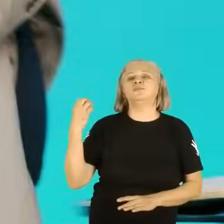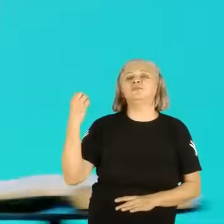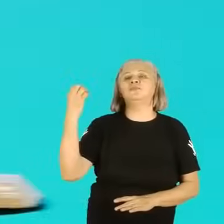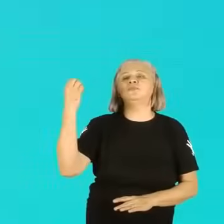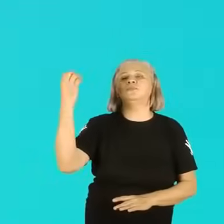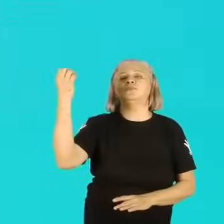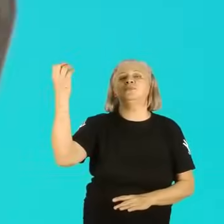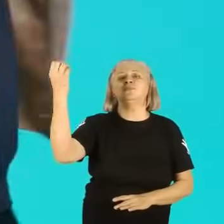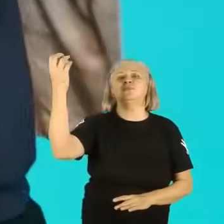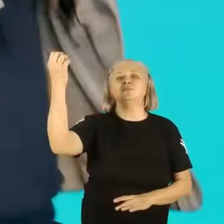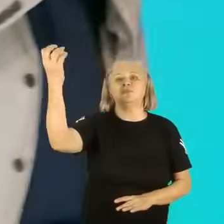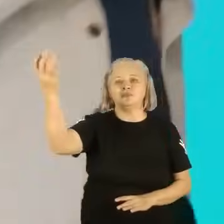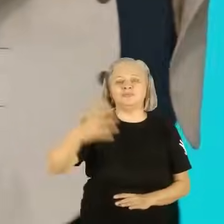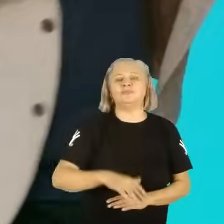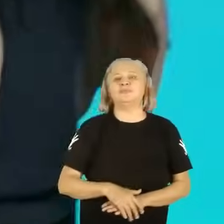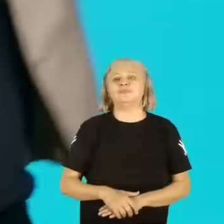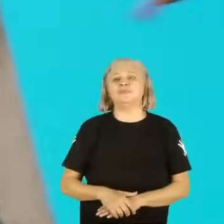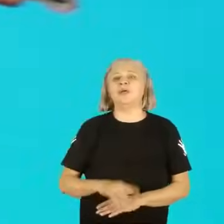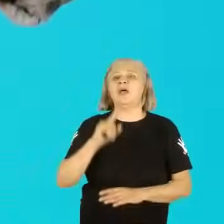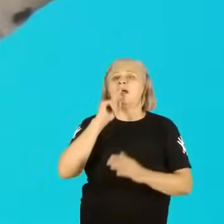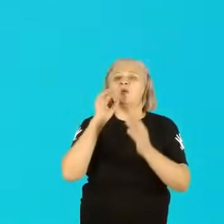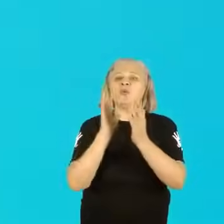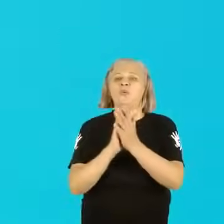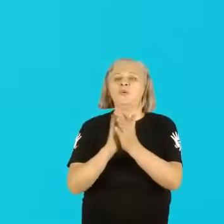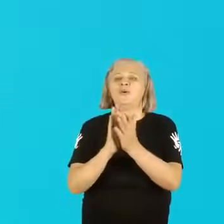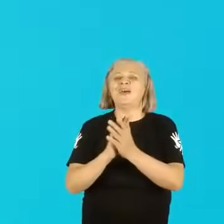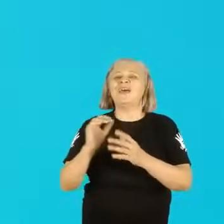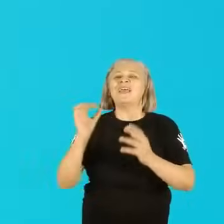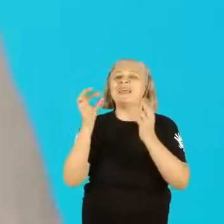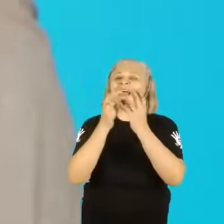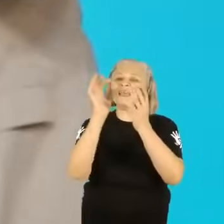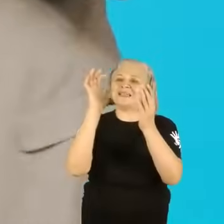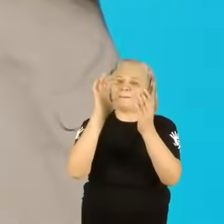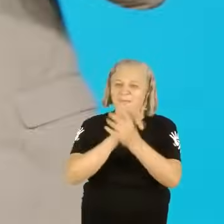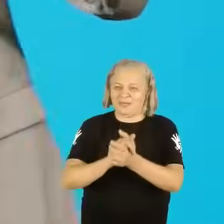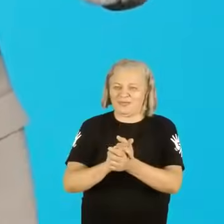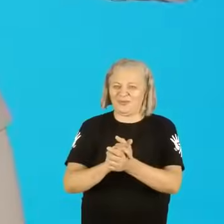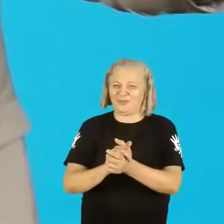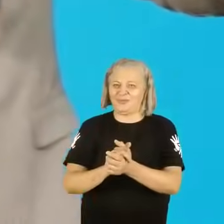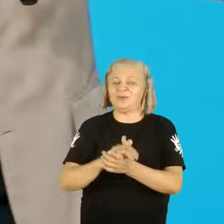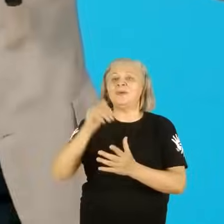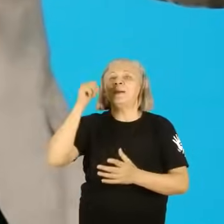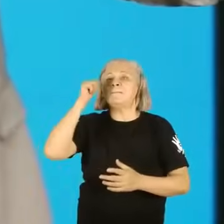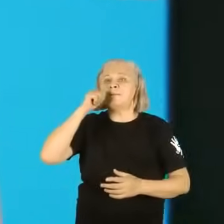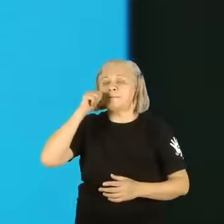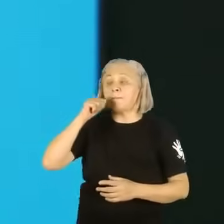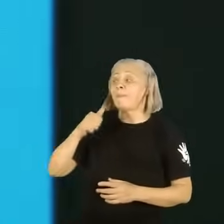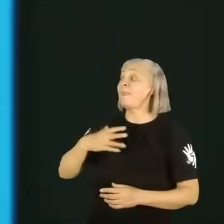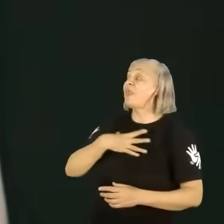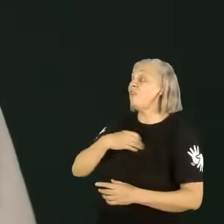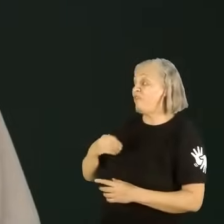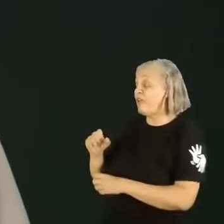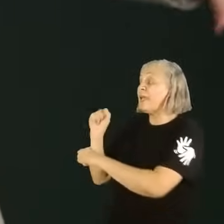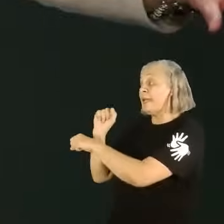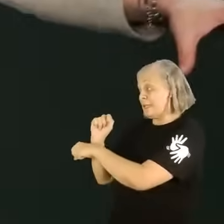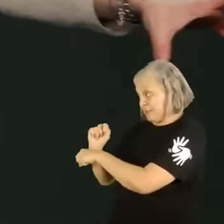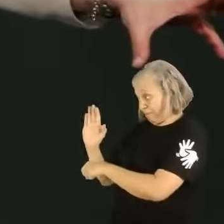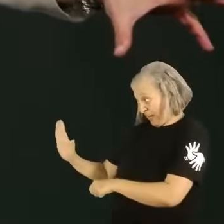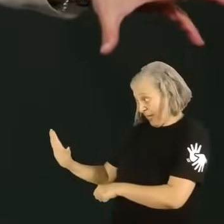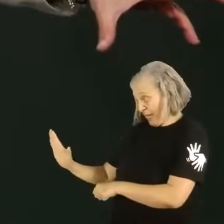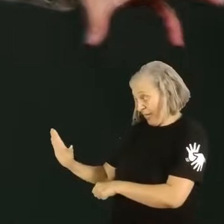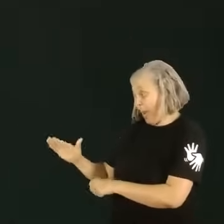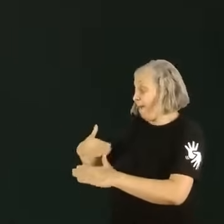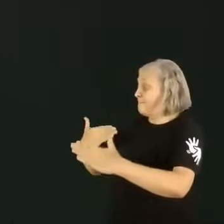saído para comemorar assim atrasado, aniversário de casamento. A gente foi viajar. Aí falou: filha, espera para marcar a